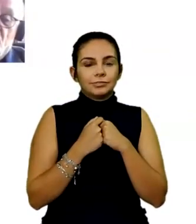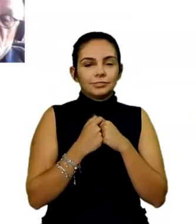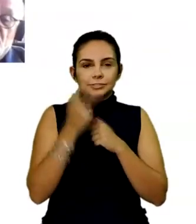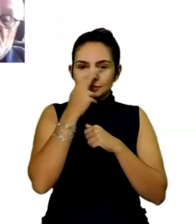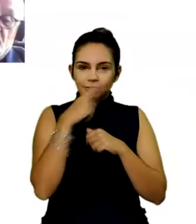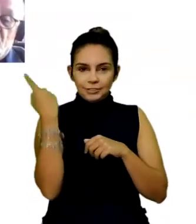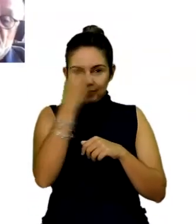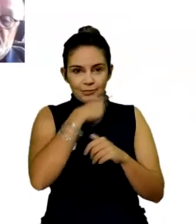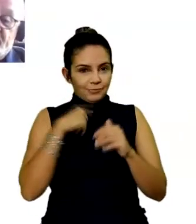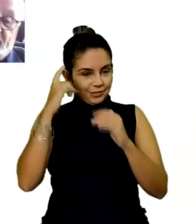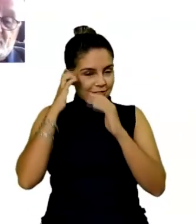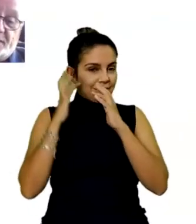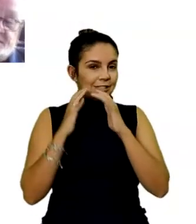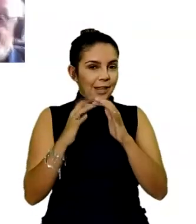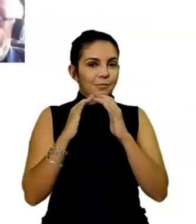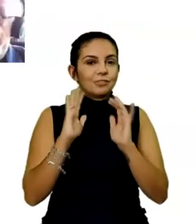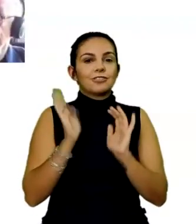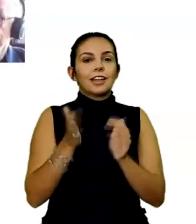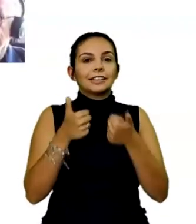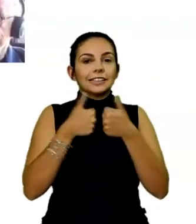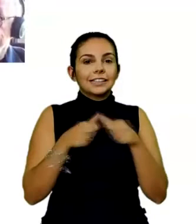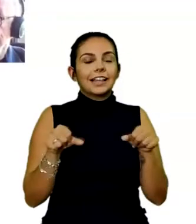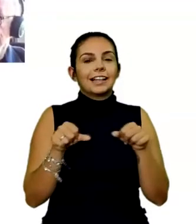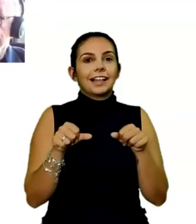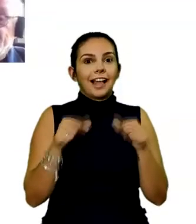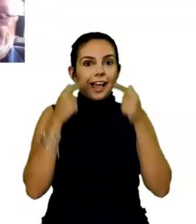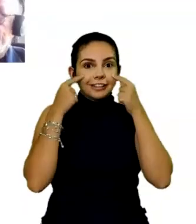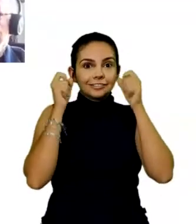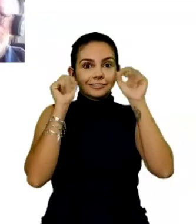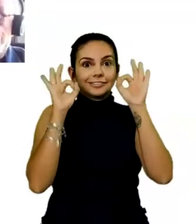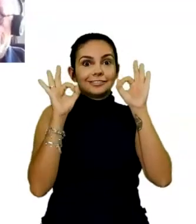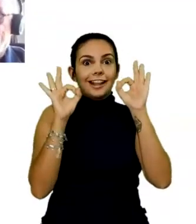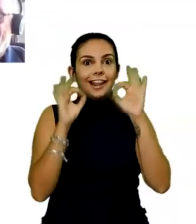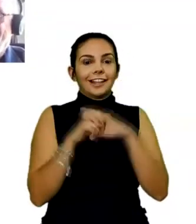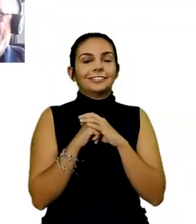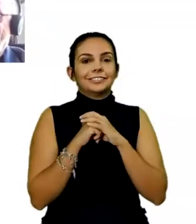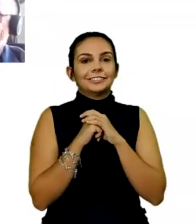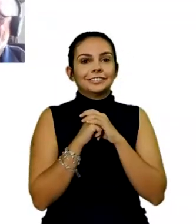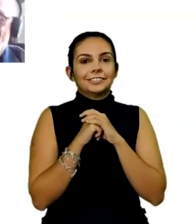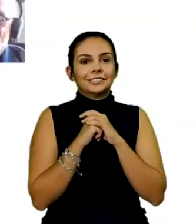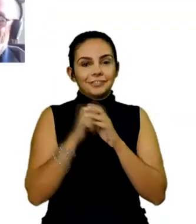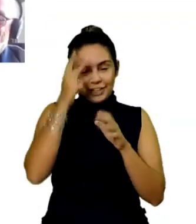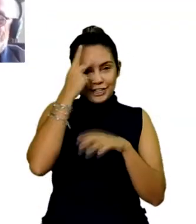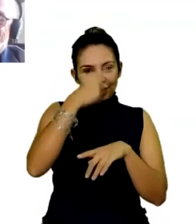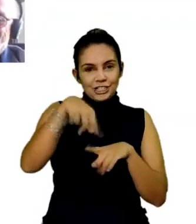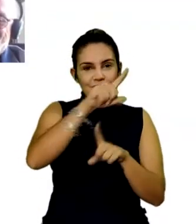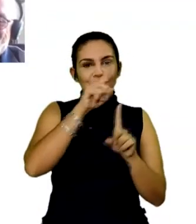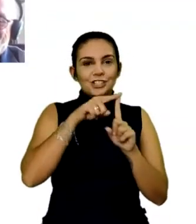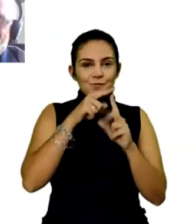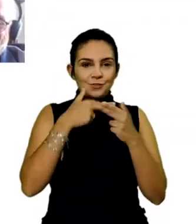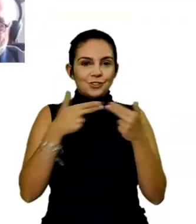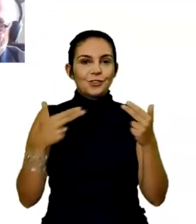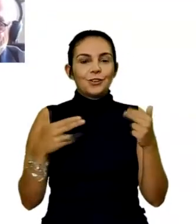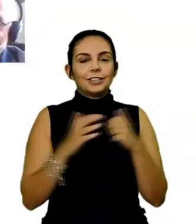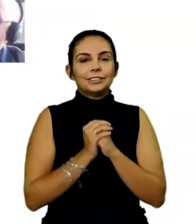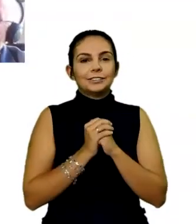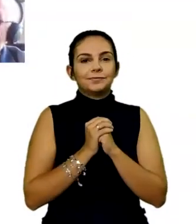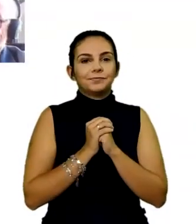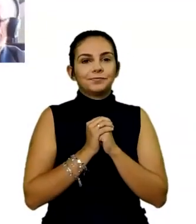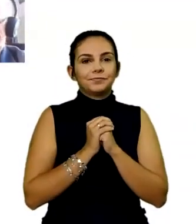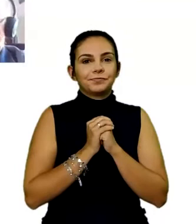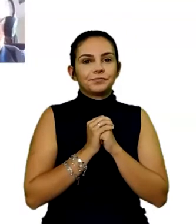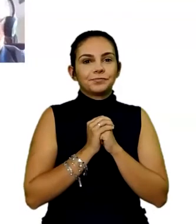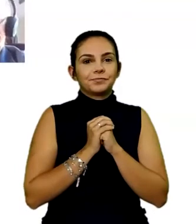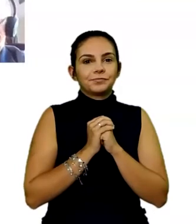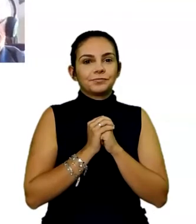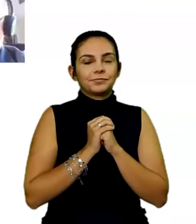o nosso cérebro já está antenado para esse tipo de coisa. Tá?